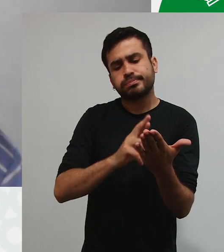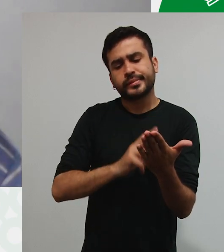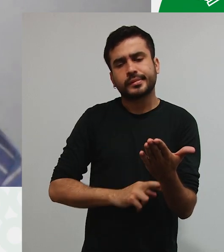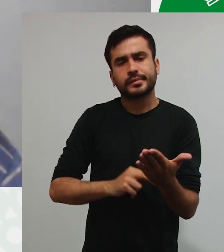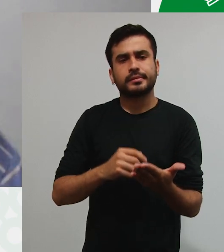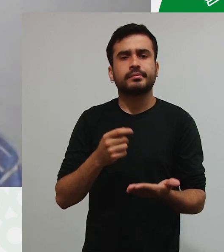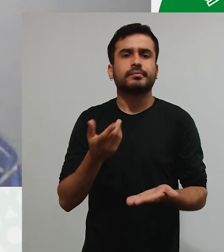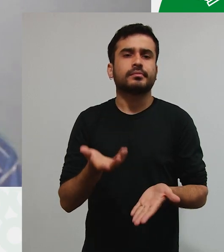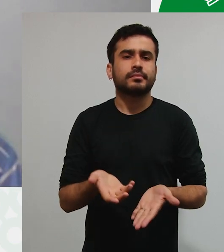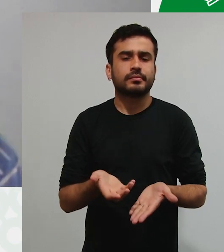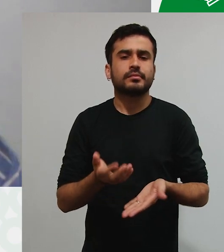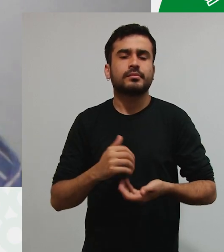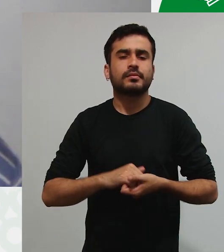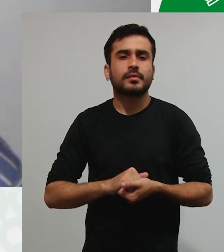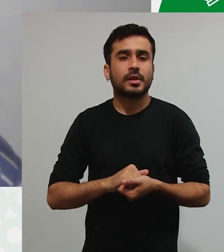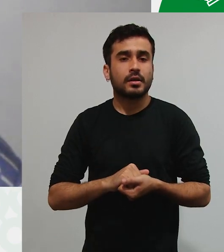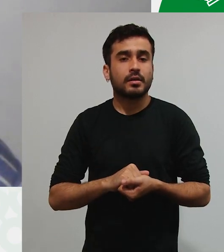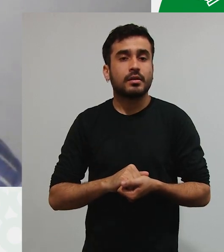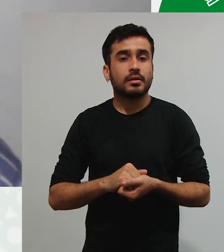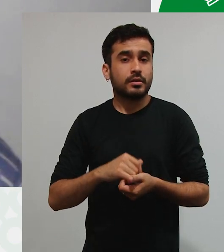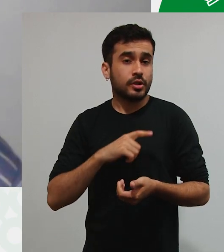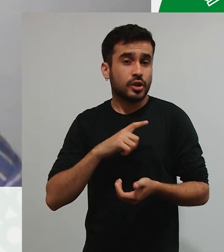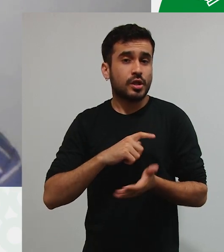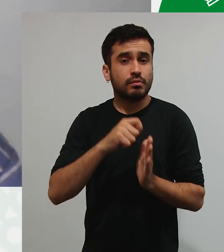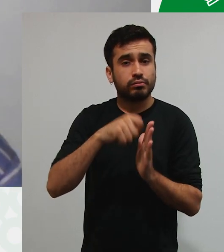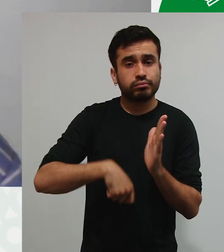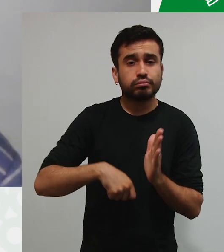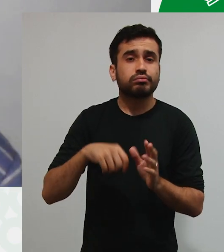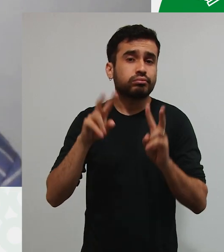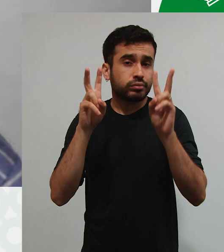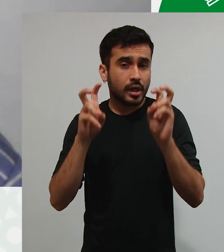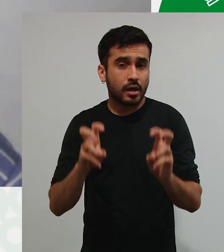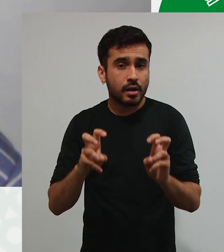E a primeira etapa foi uma prova escrita, onde